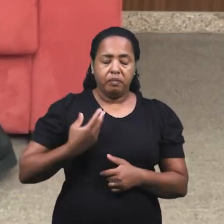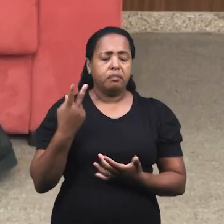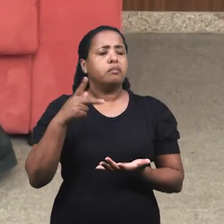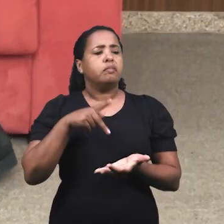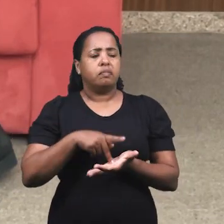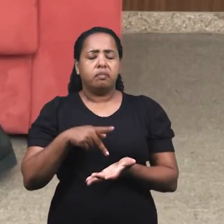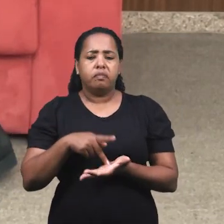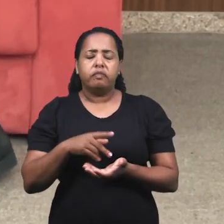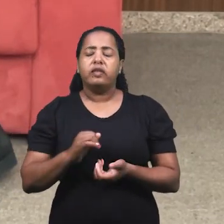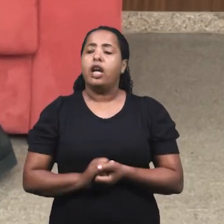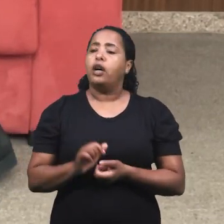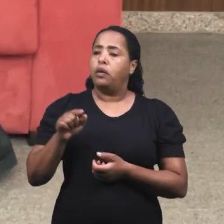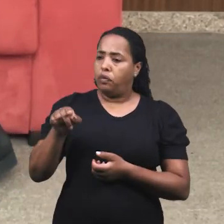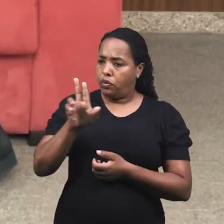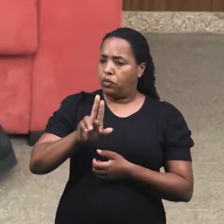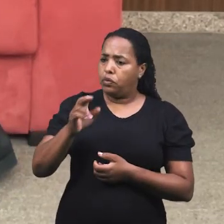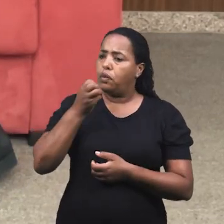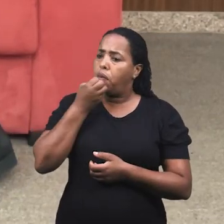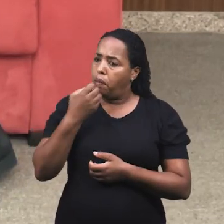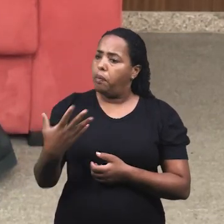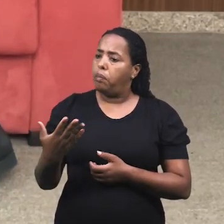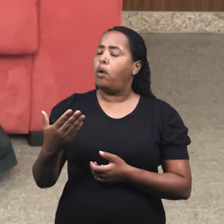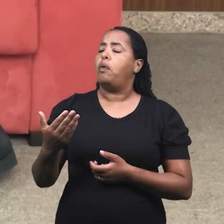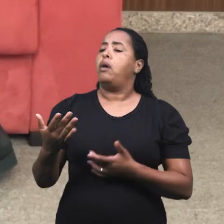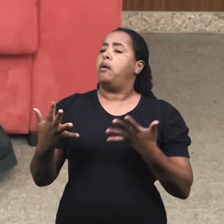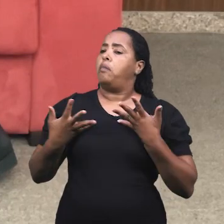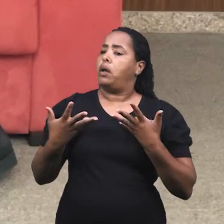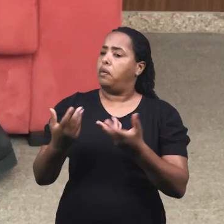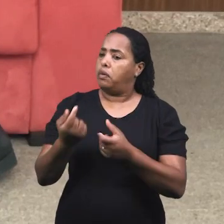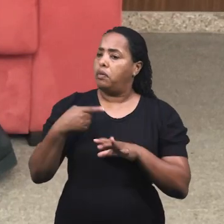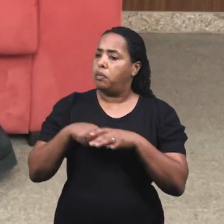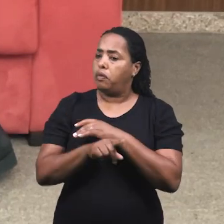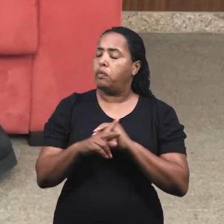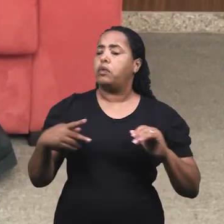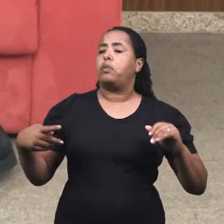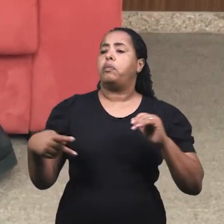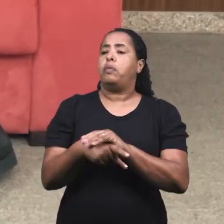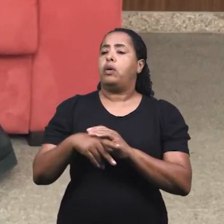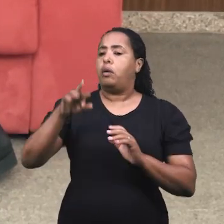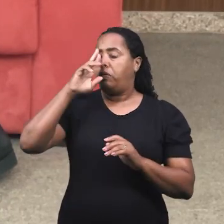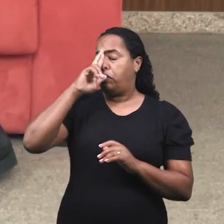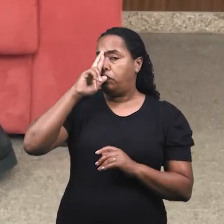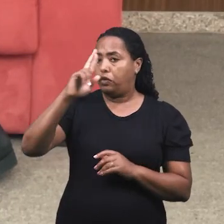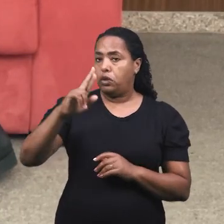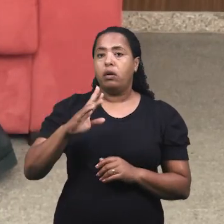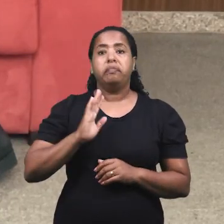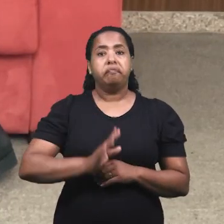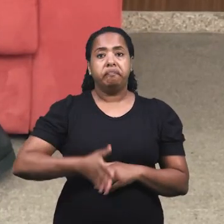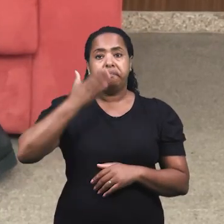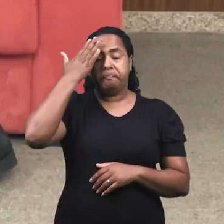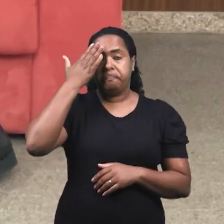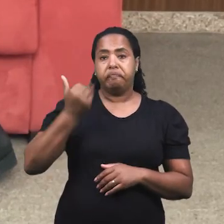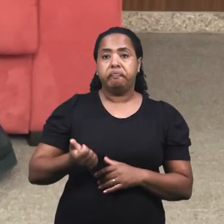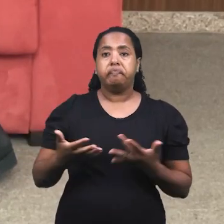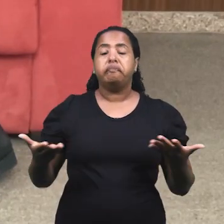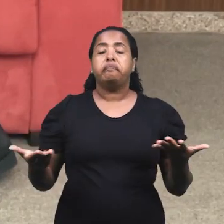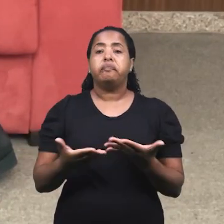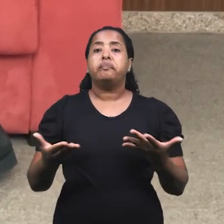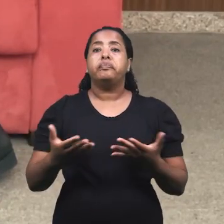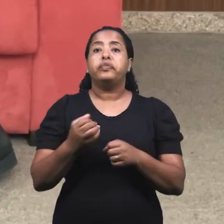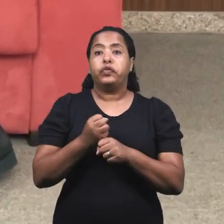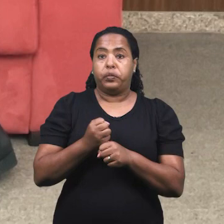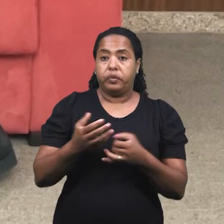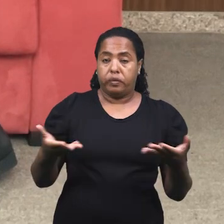verdade. Você sintetizou bem. É algo maravilhoso, é profundo, vem da parte do Senhor. E o que já sabemos é que neste ano